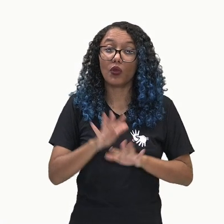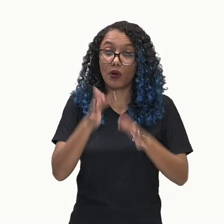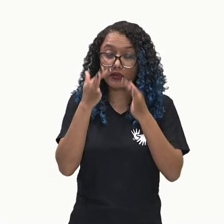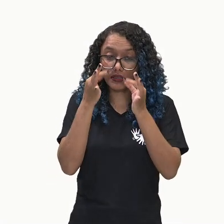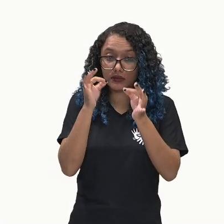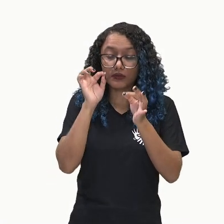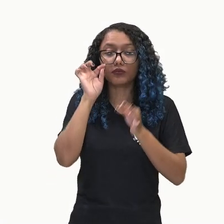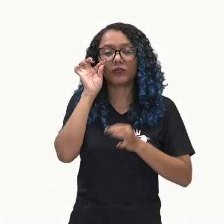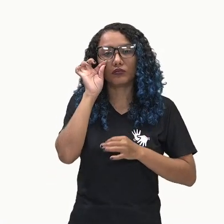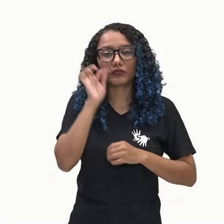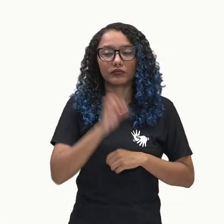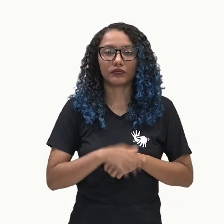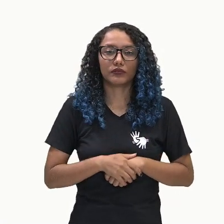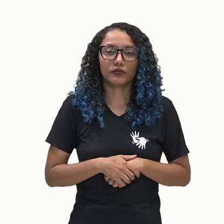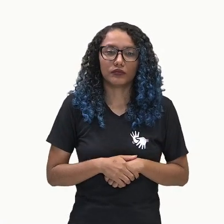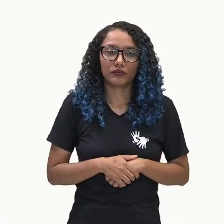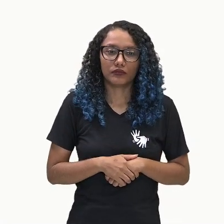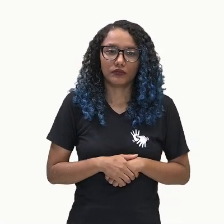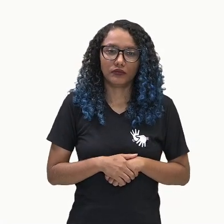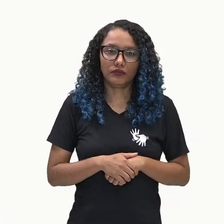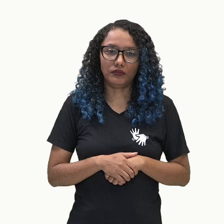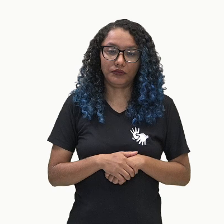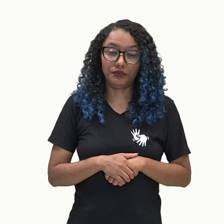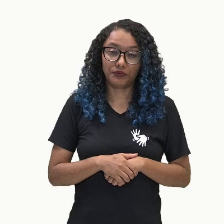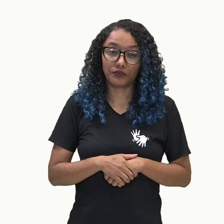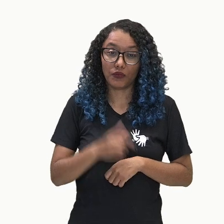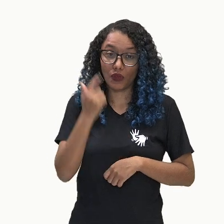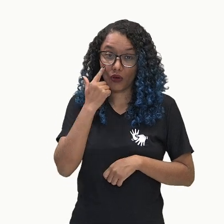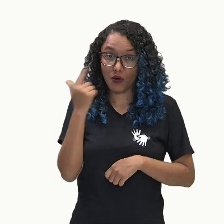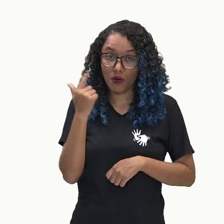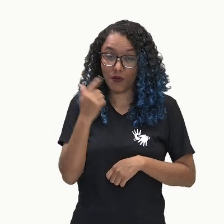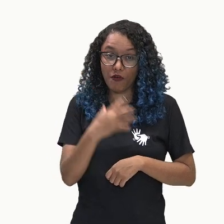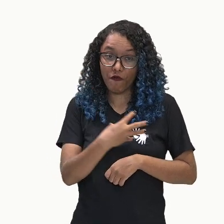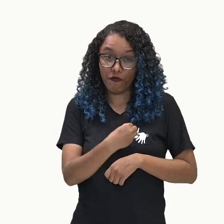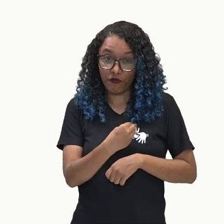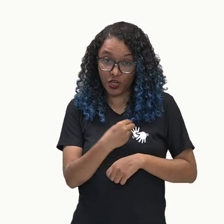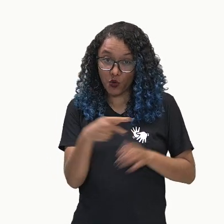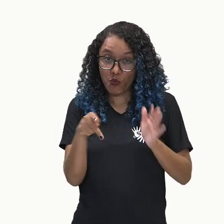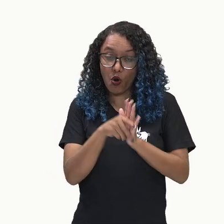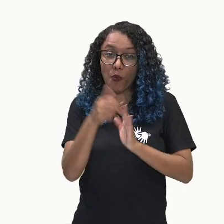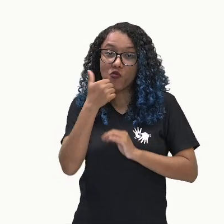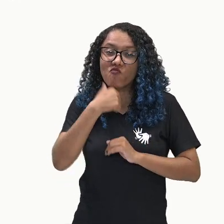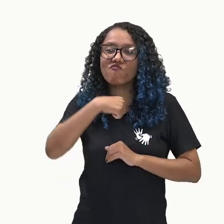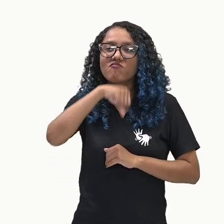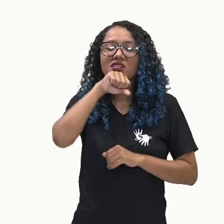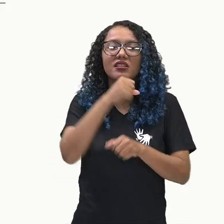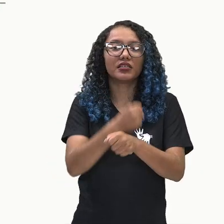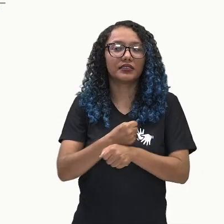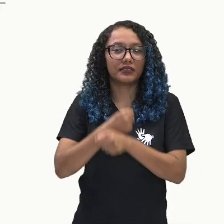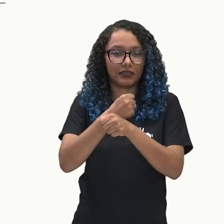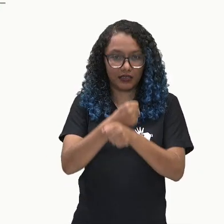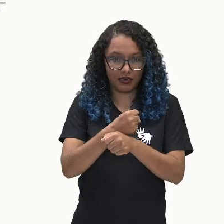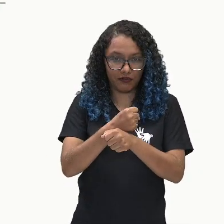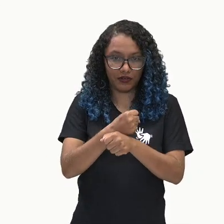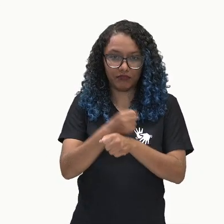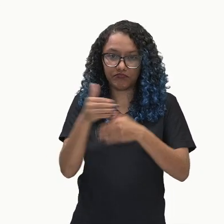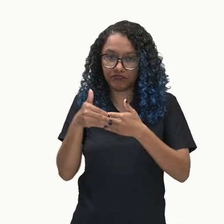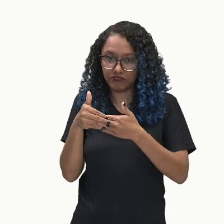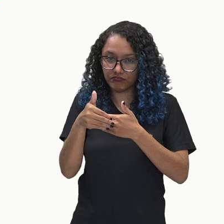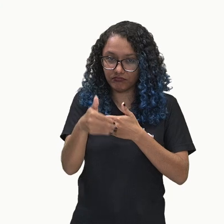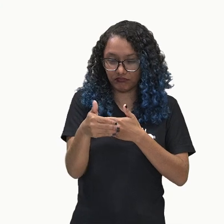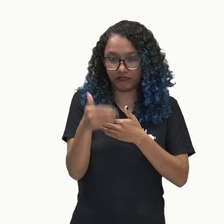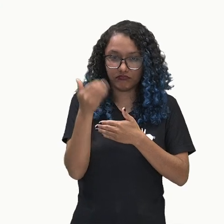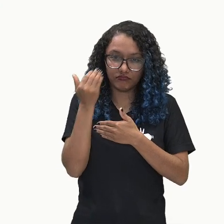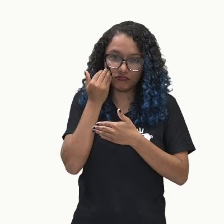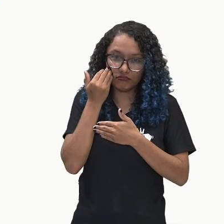fiquem atentos a isso, tá? Aos nascidos de mãe escravas. Então, a partir da data, tá? Então,